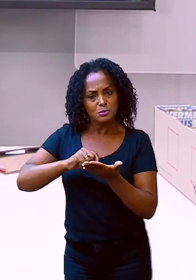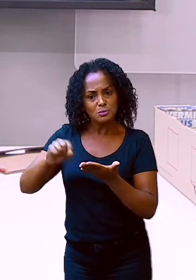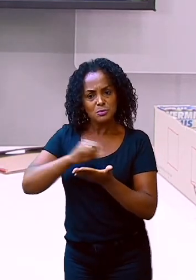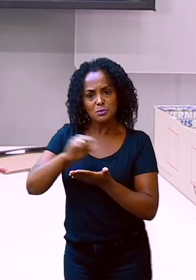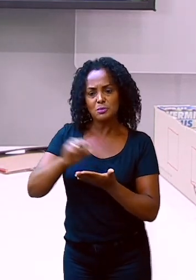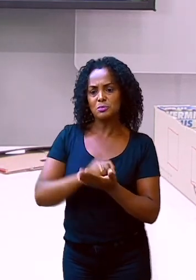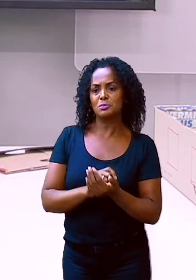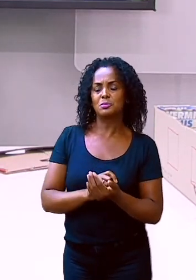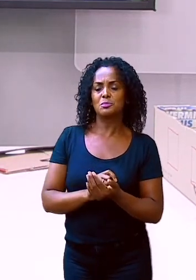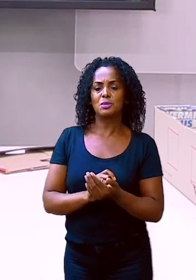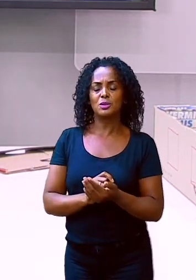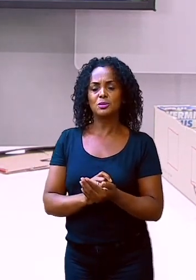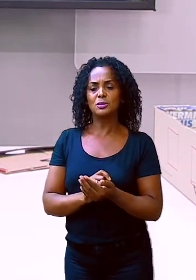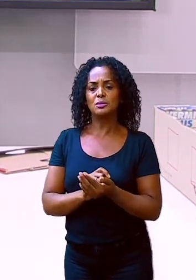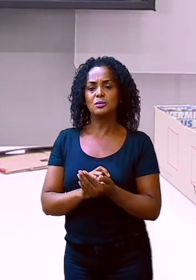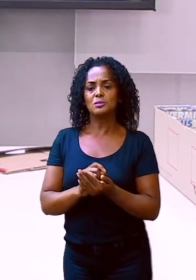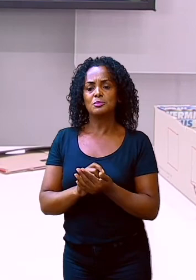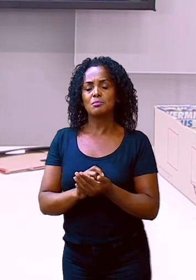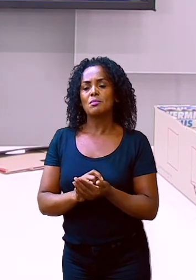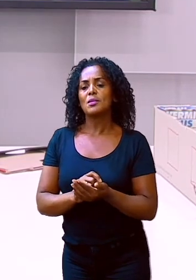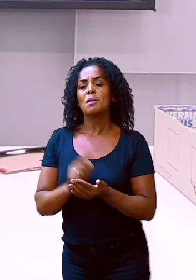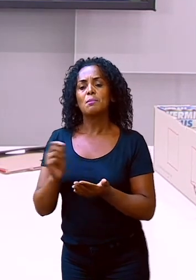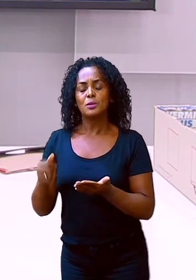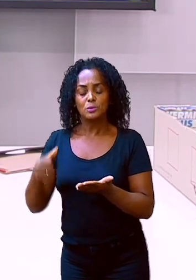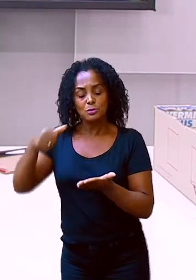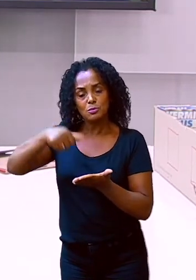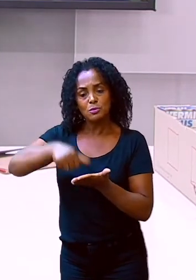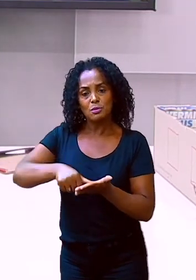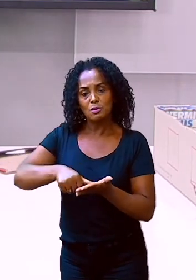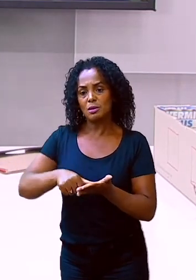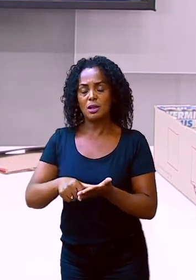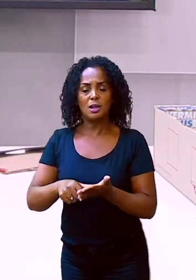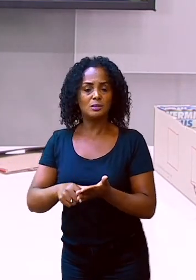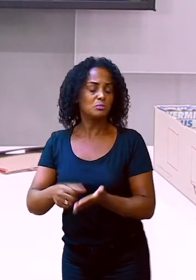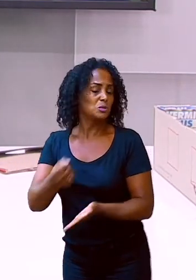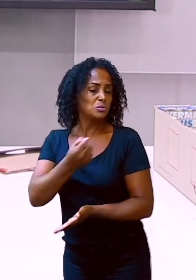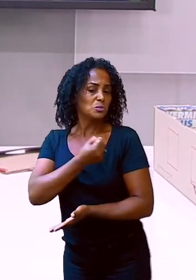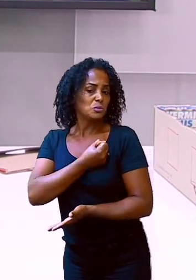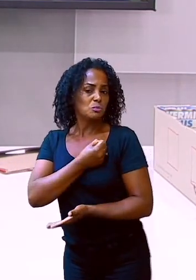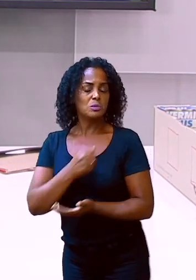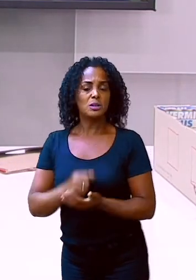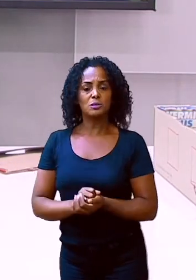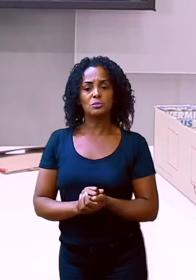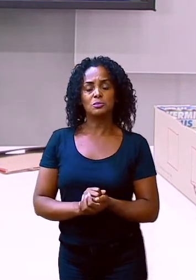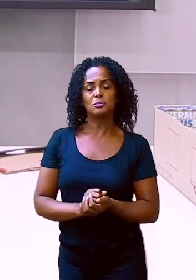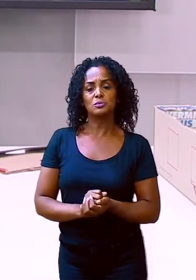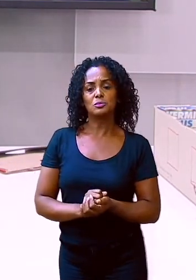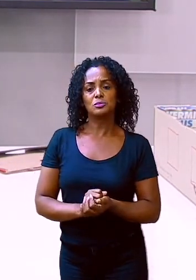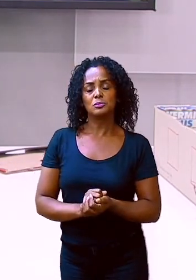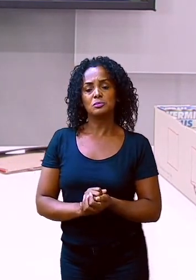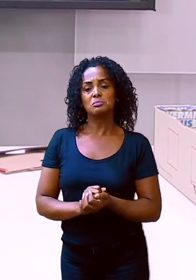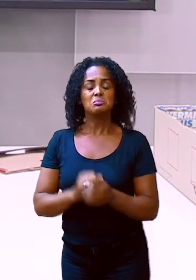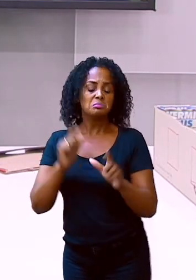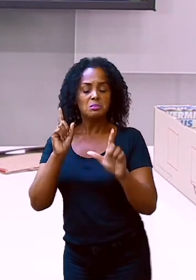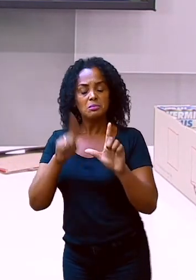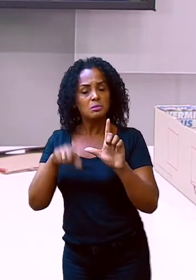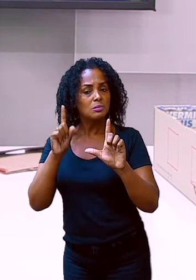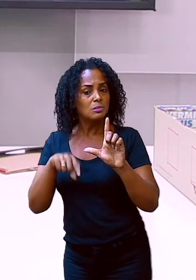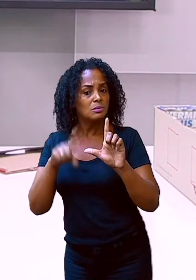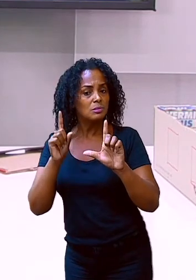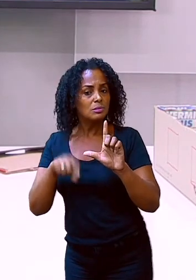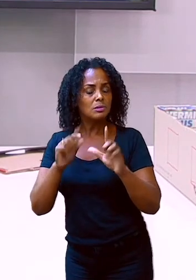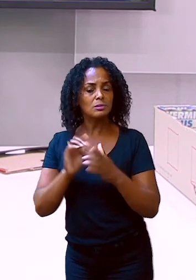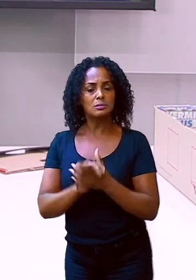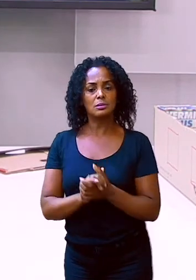de informações, igual a da nossa colega, né? Porque a decoração é com o tempo.